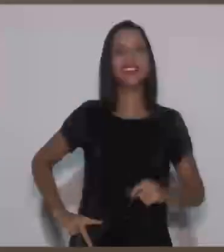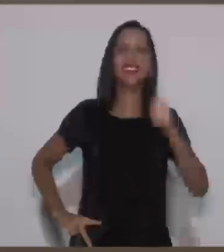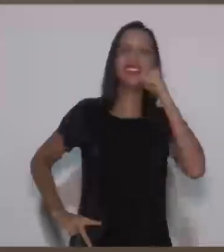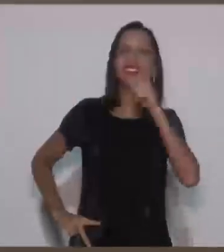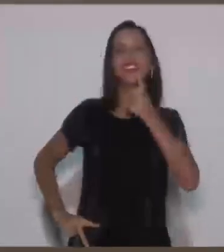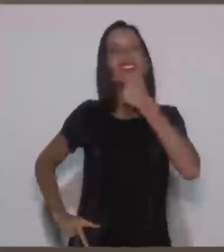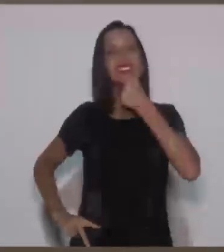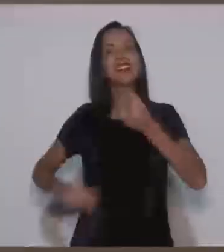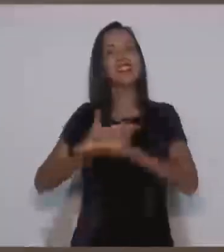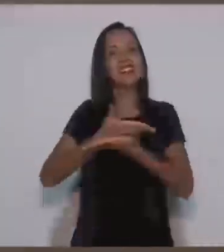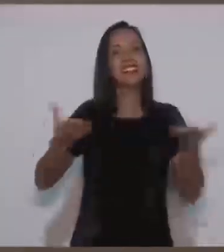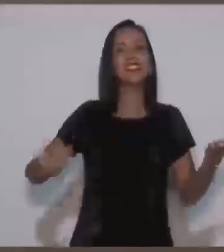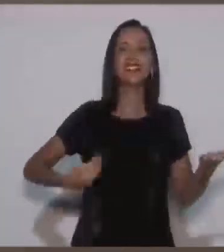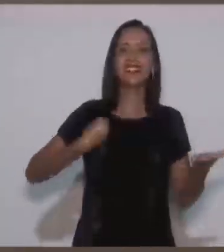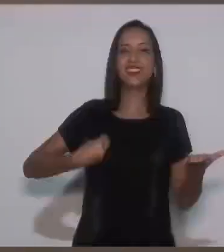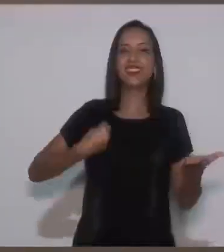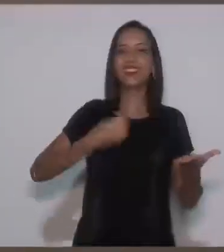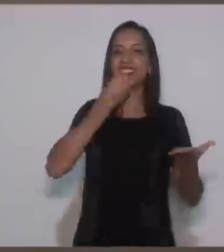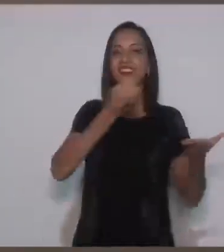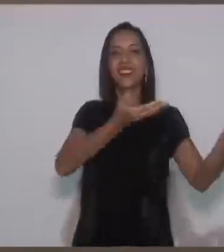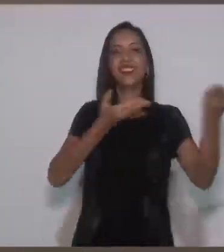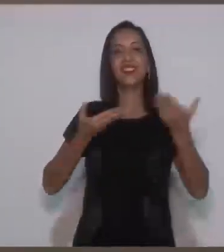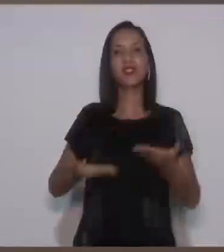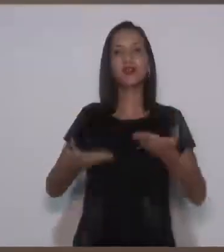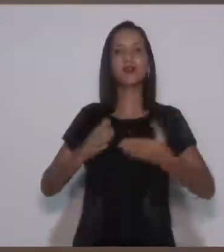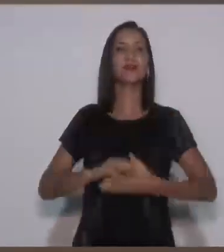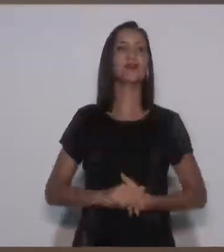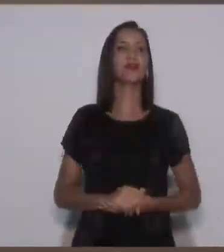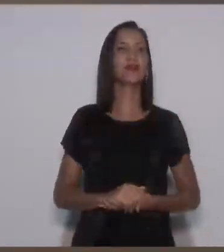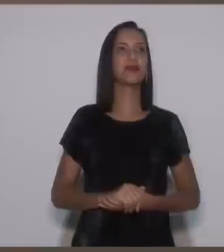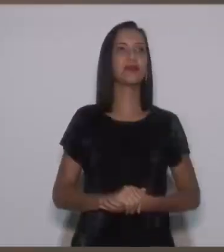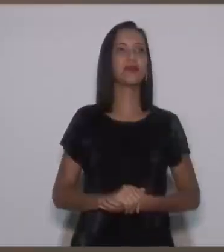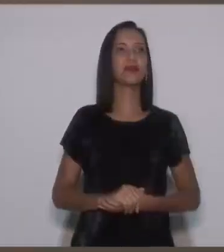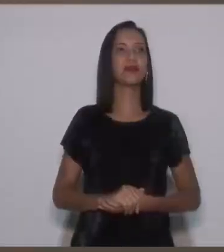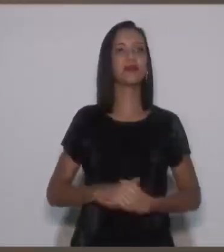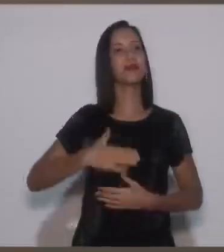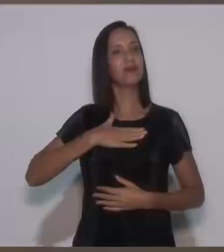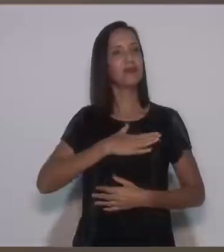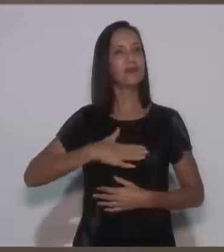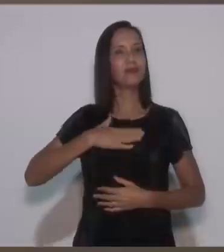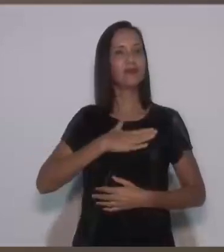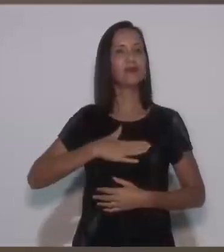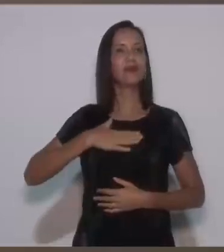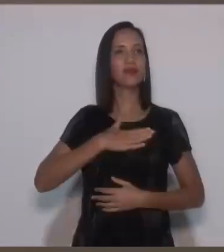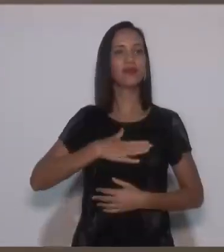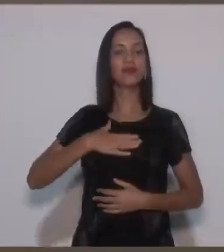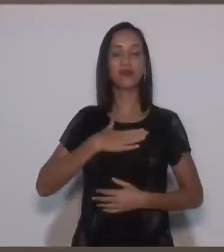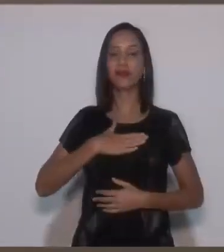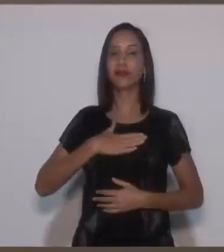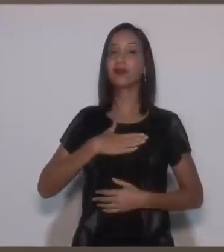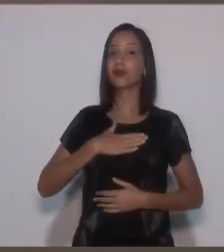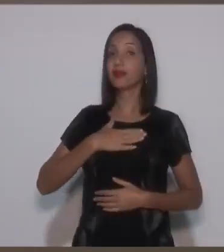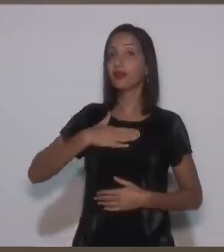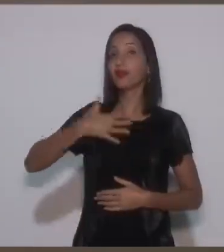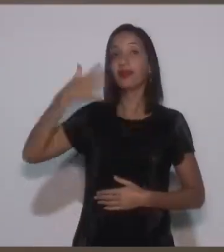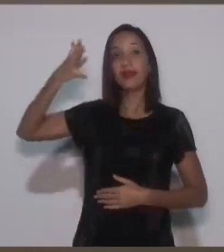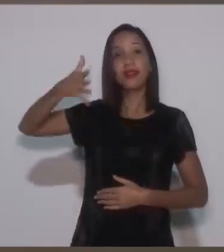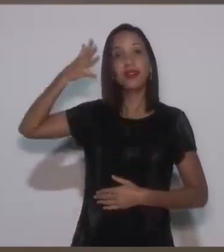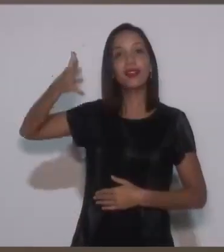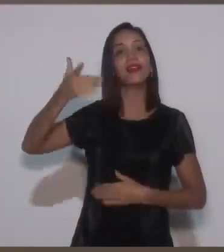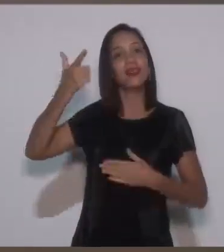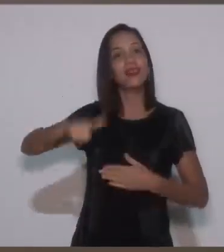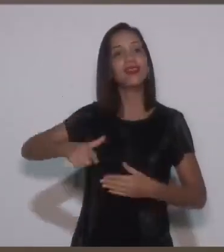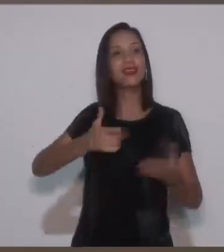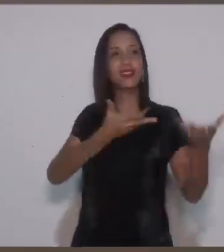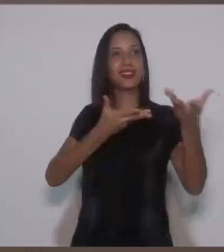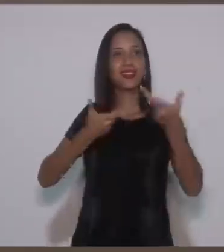vereadores, público presente, sejam todos bem-vindos. Eu quero iniciar a minha fala refazendo o convite.